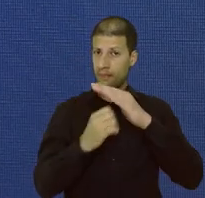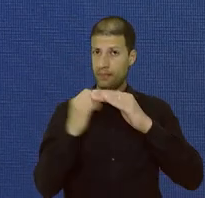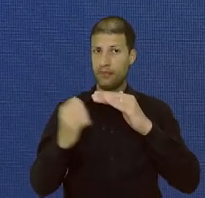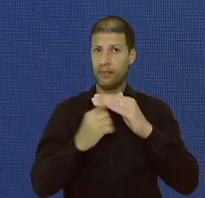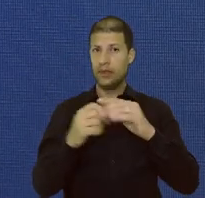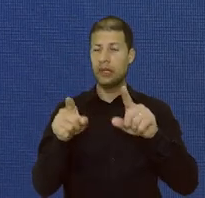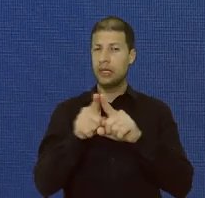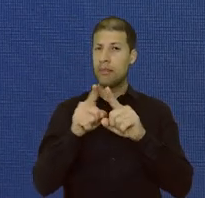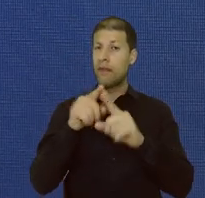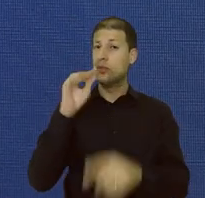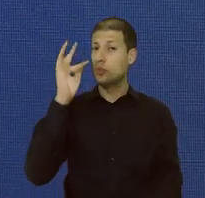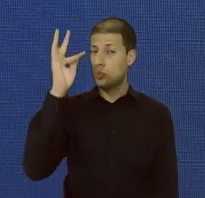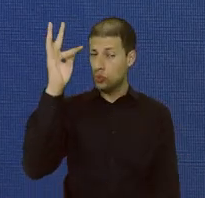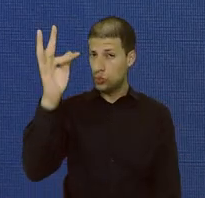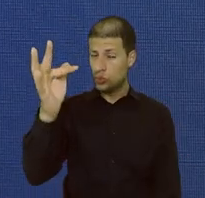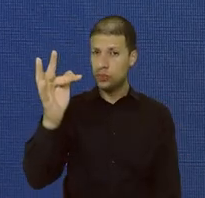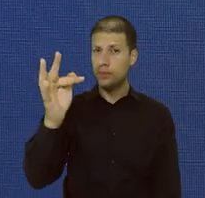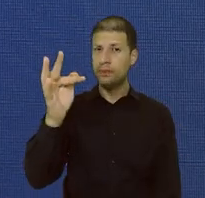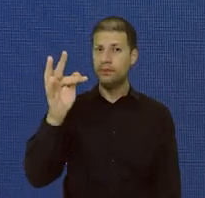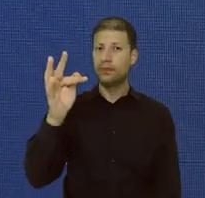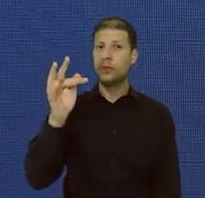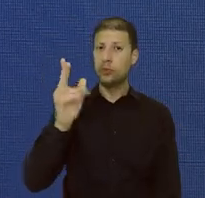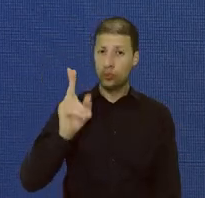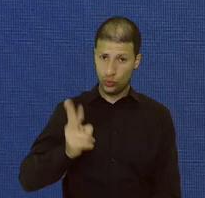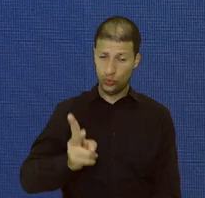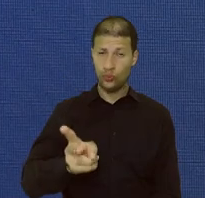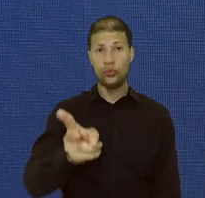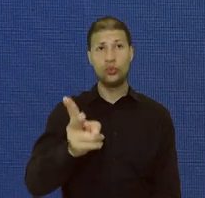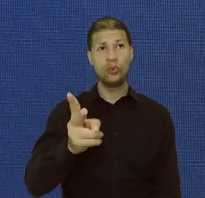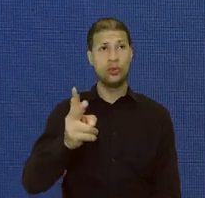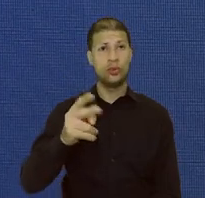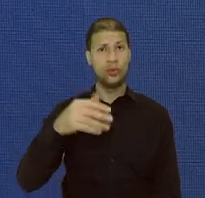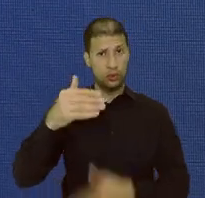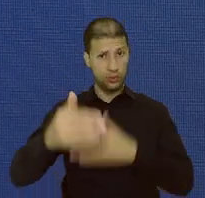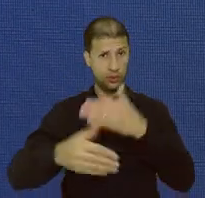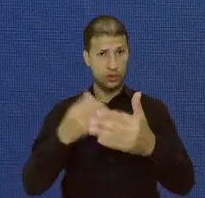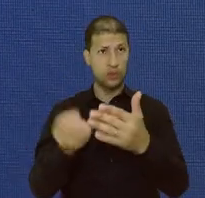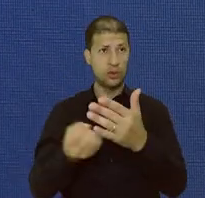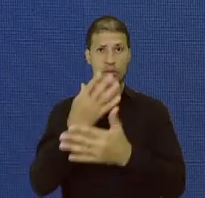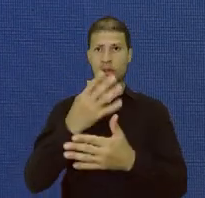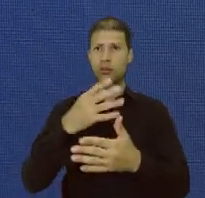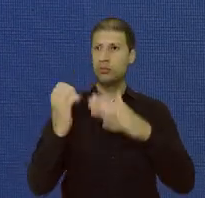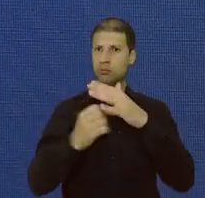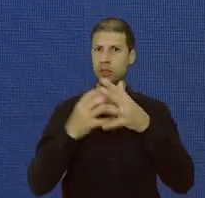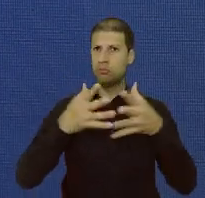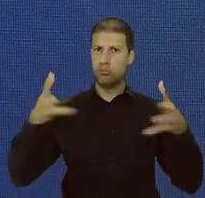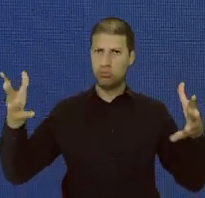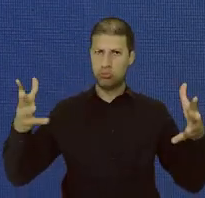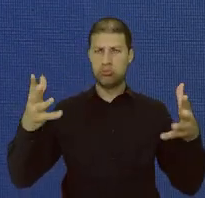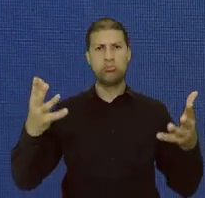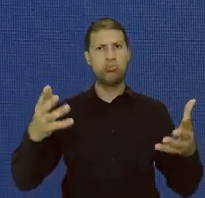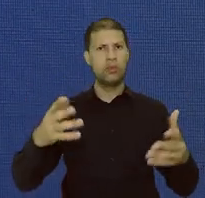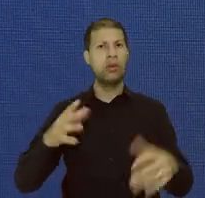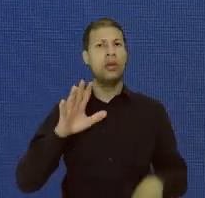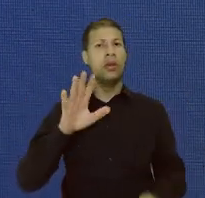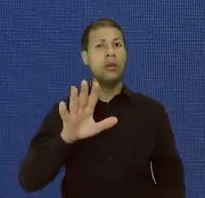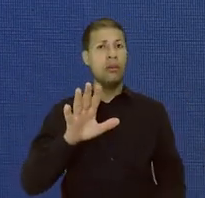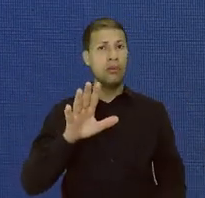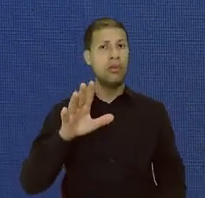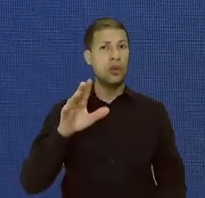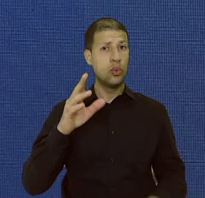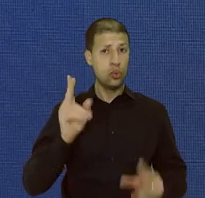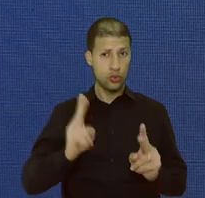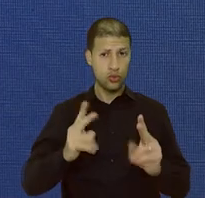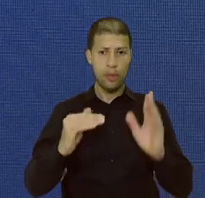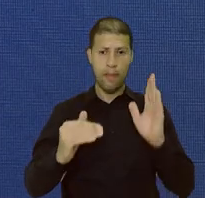horizonte ali se perpetuando e virando uma empresa provavelmente potencialmente listado ou não mas que também continua numa escala Já